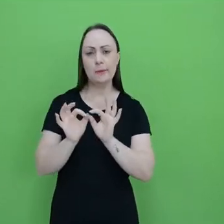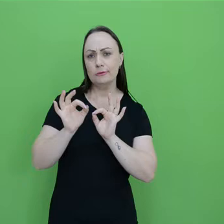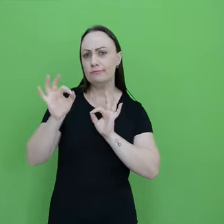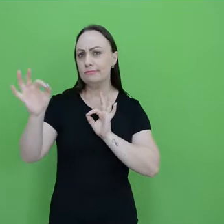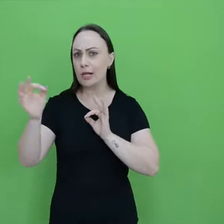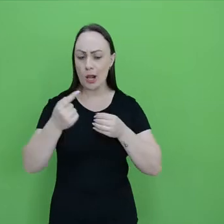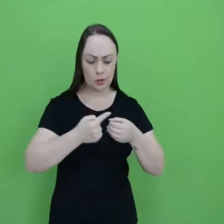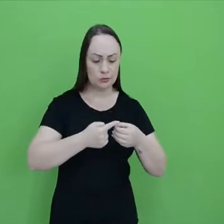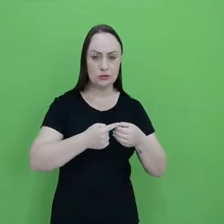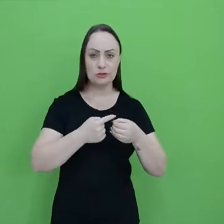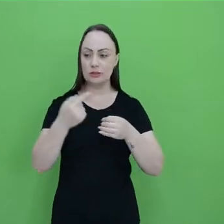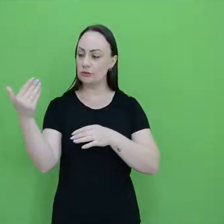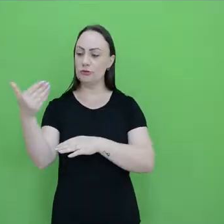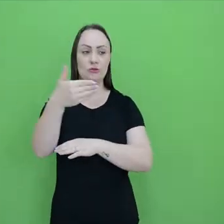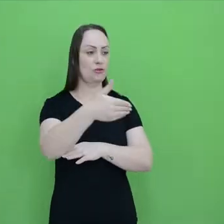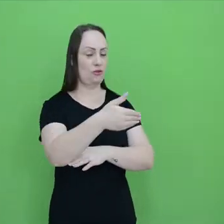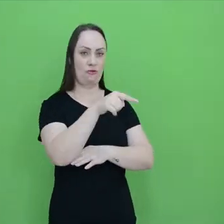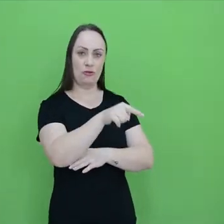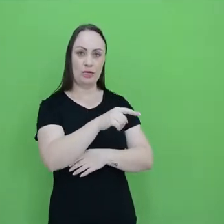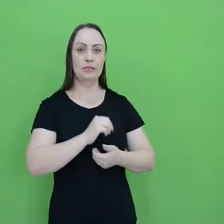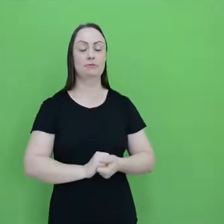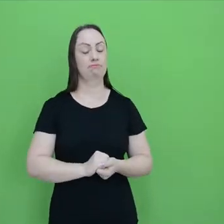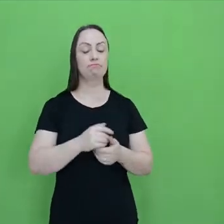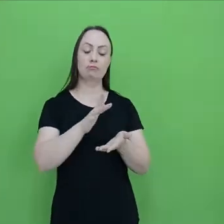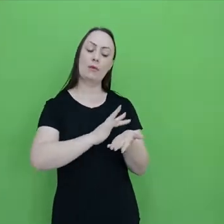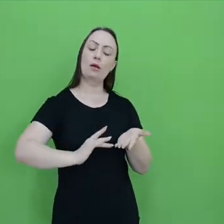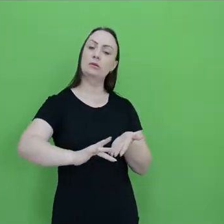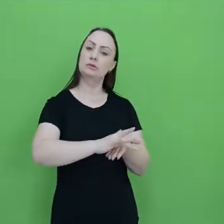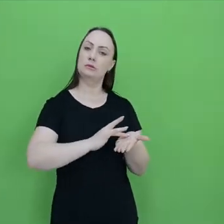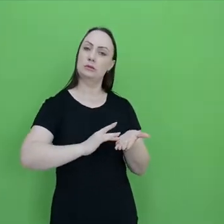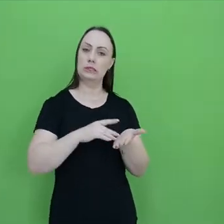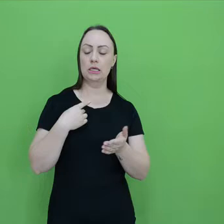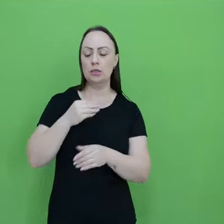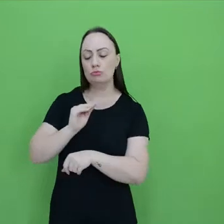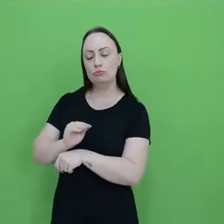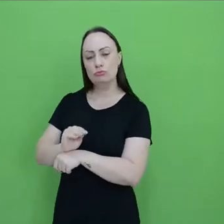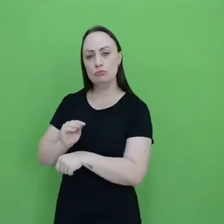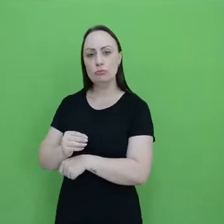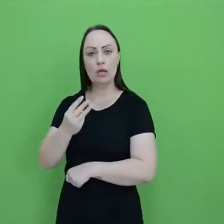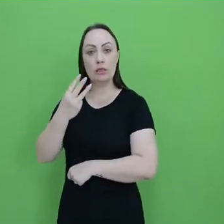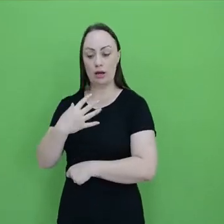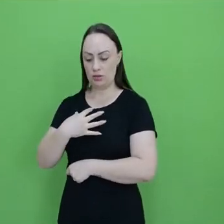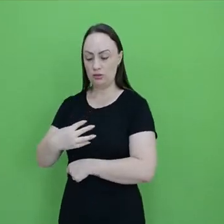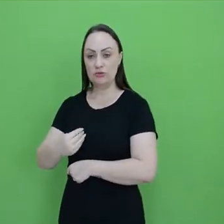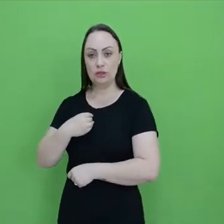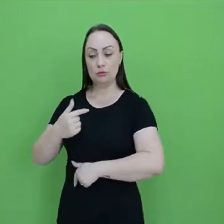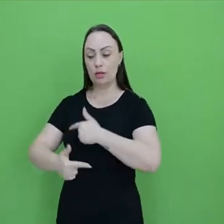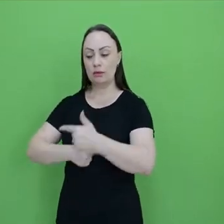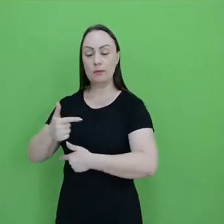distante da cidade, apareceu por ali. A cigana sustentava os seus 3 filhos,